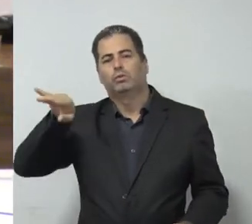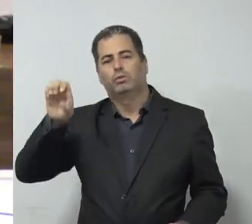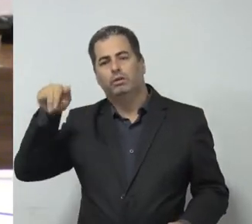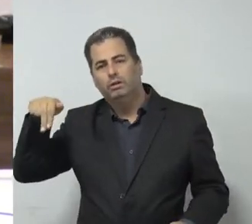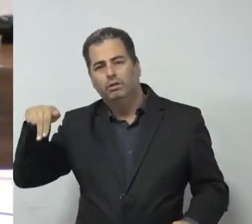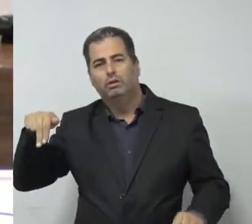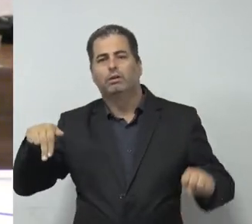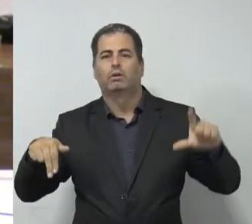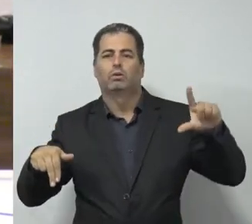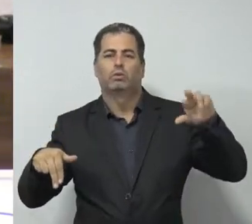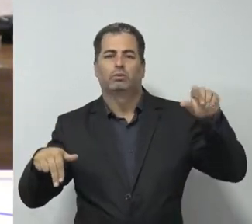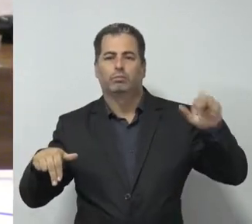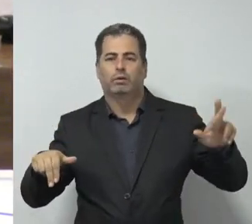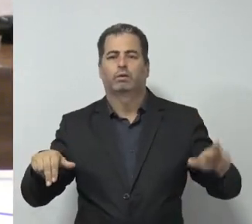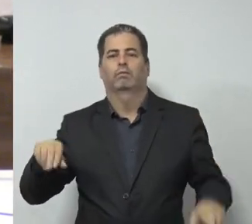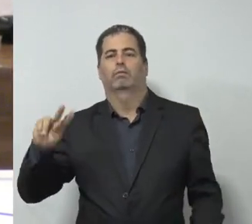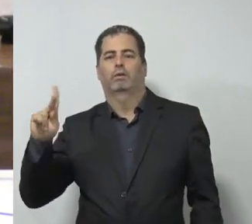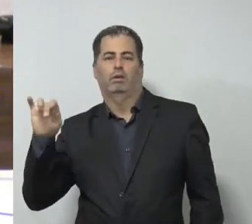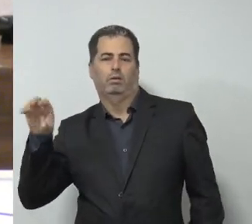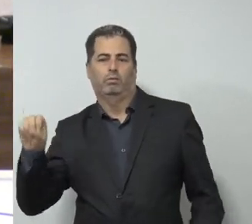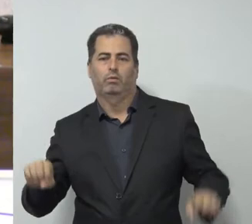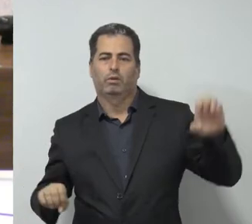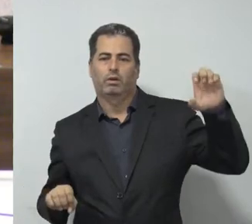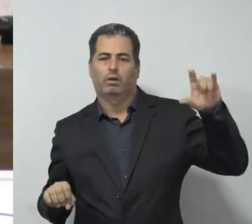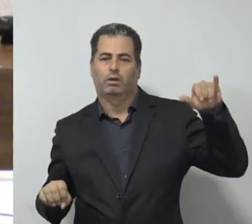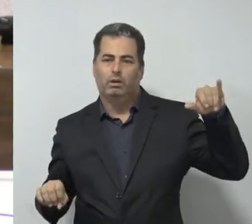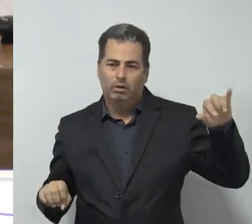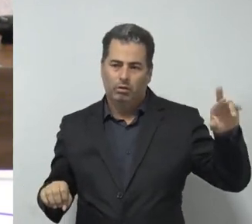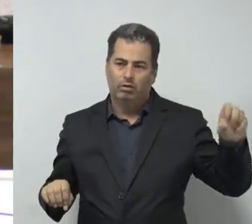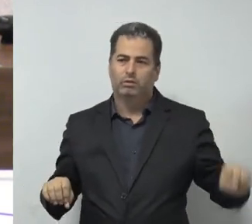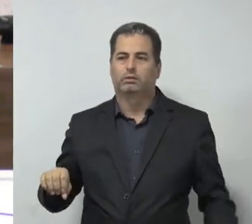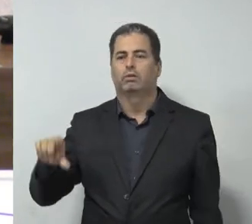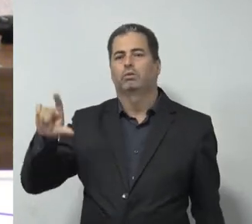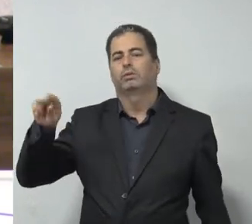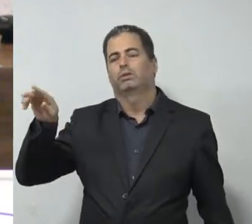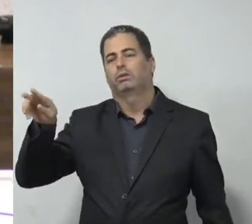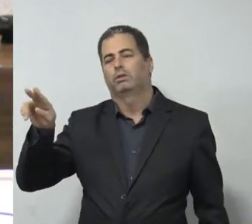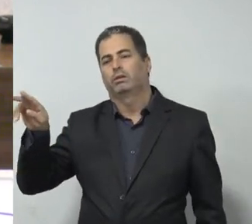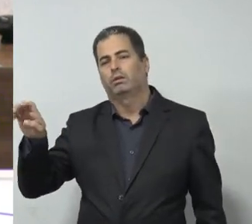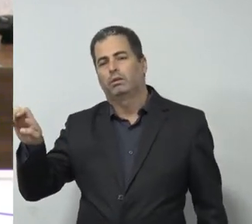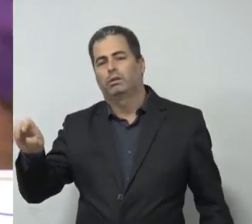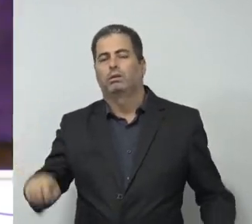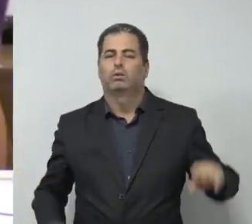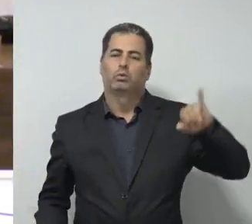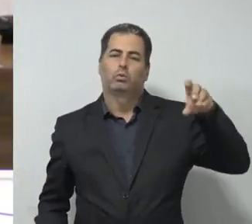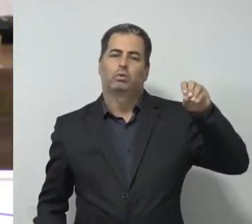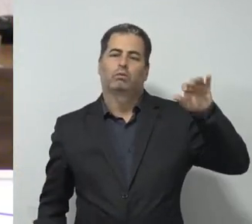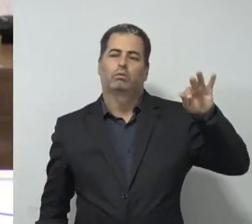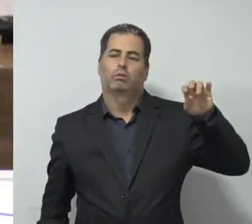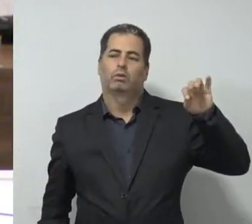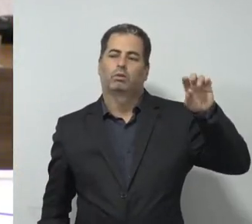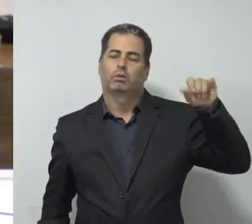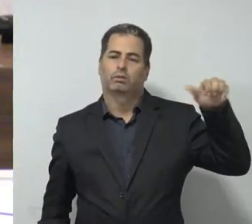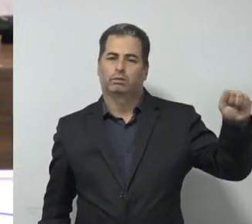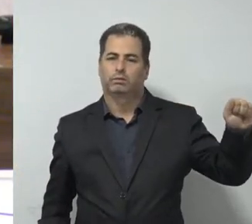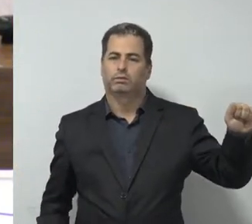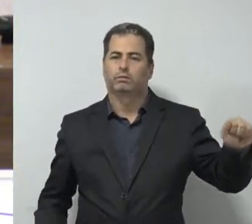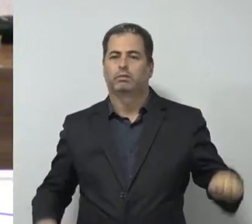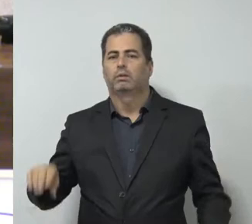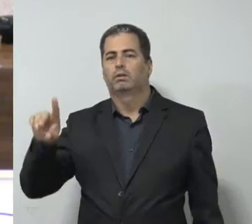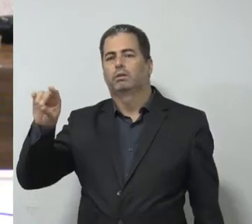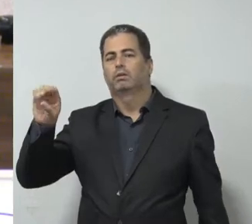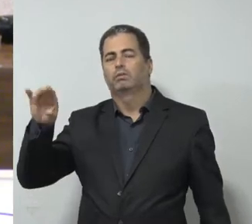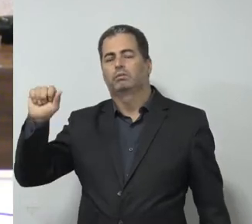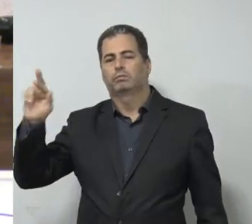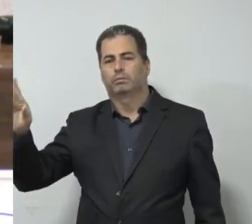vereador Hélio, vereador Rosa, vereador Guizê Zé Borges, vereador João Feitosa, vereador Delcimar